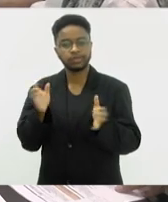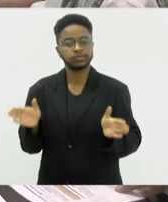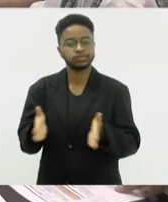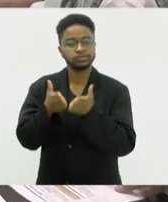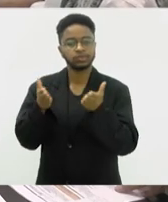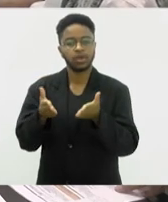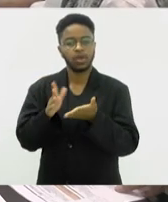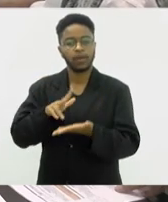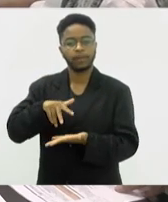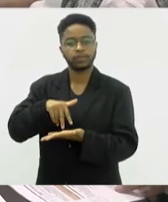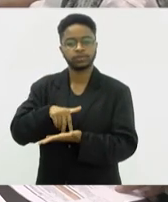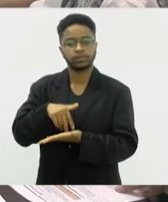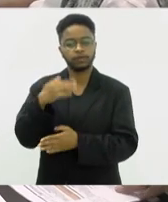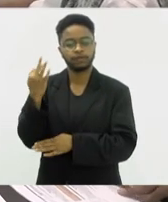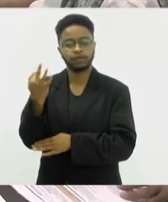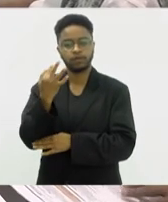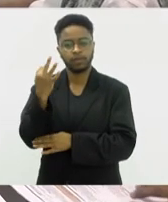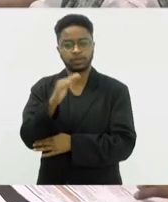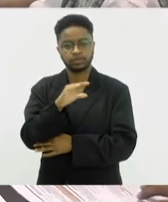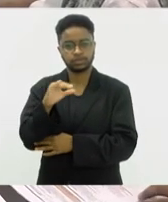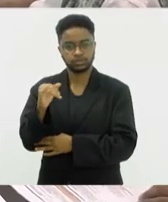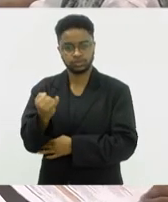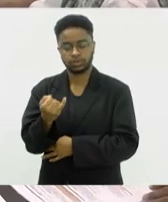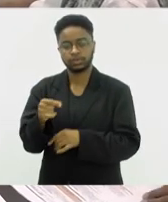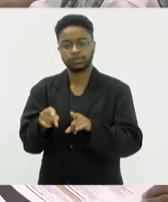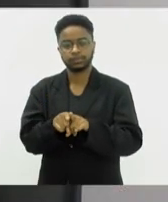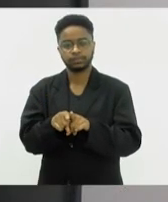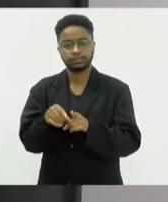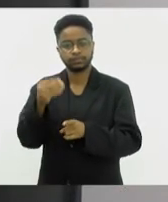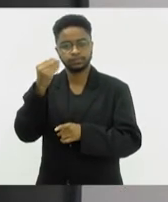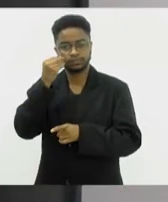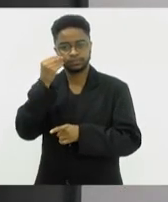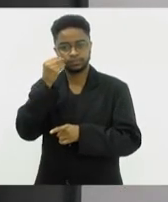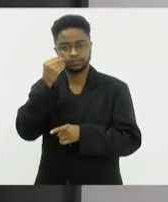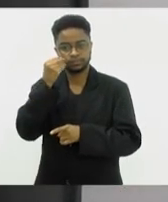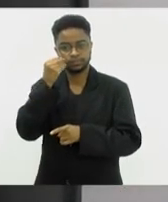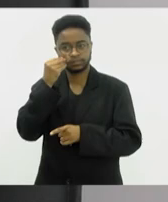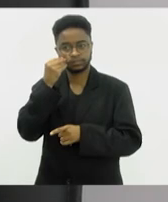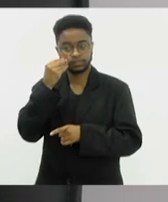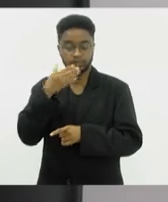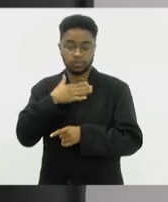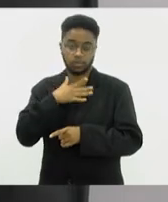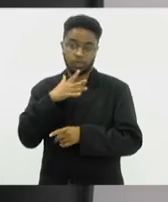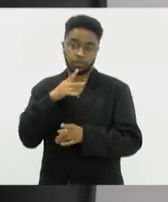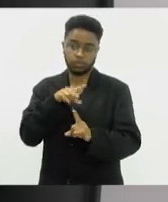CCJ e para que o projeto, no meu entendimento, apesar do